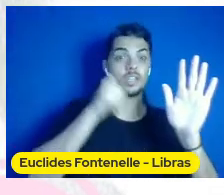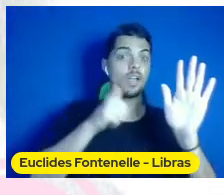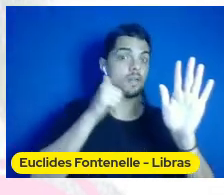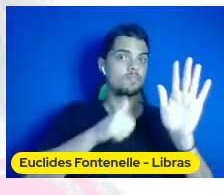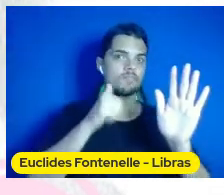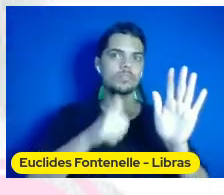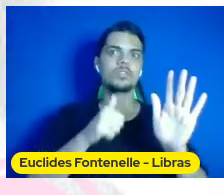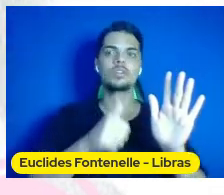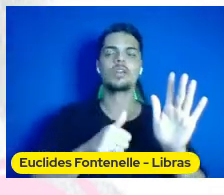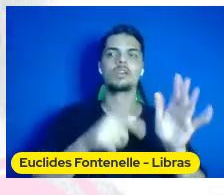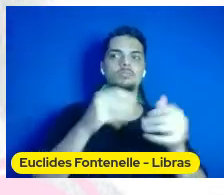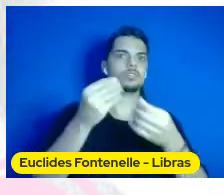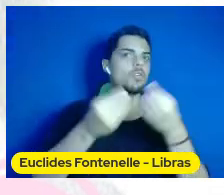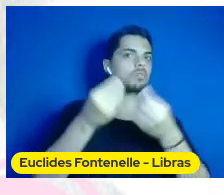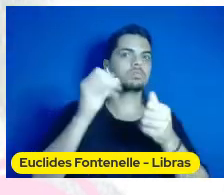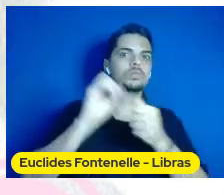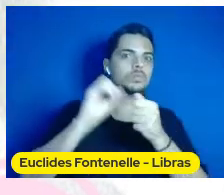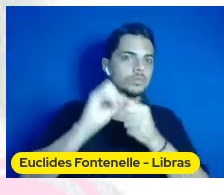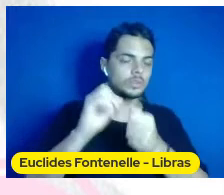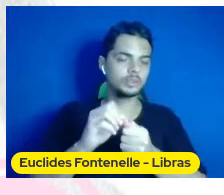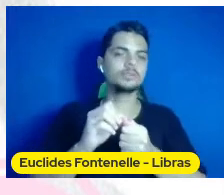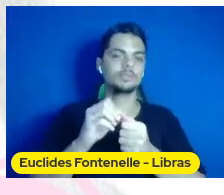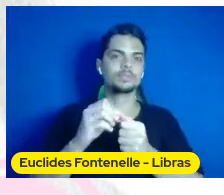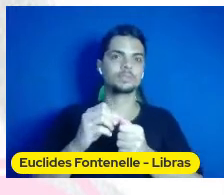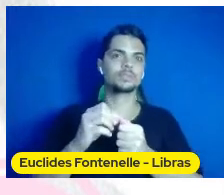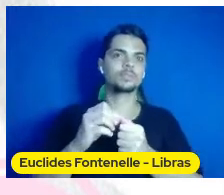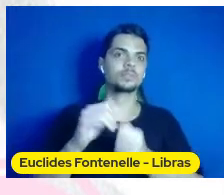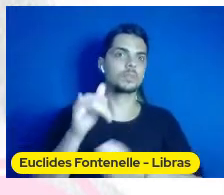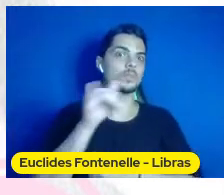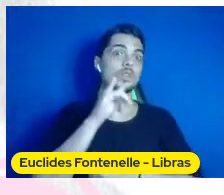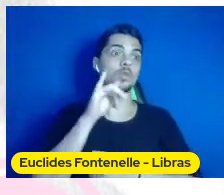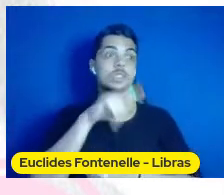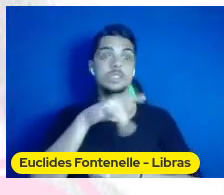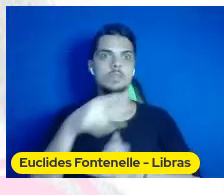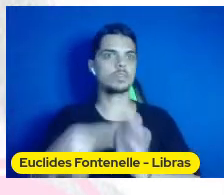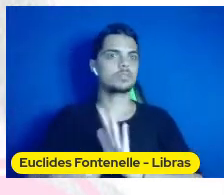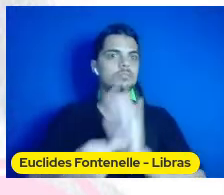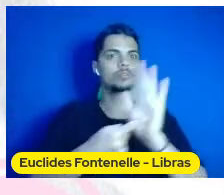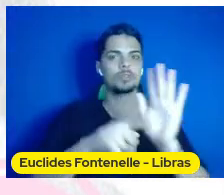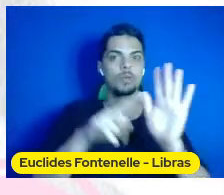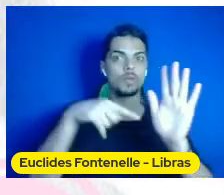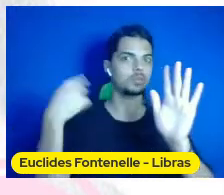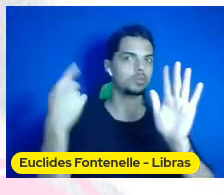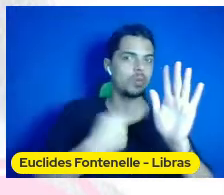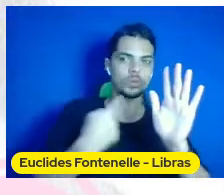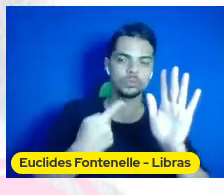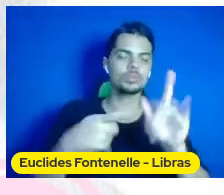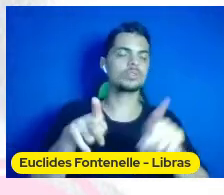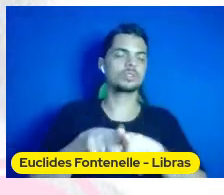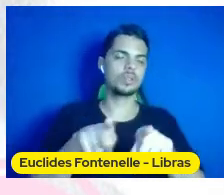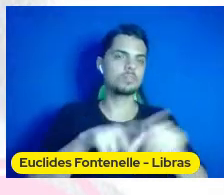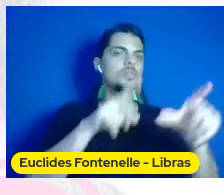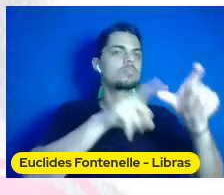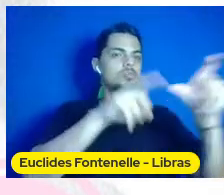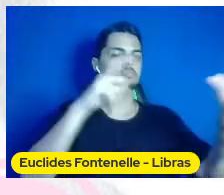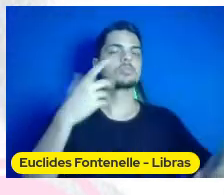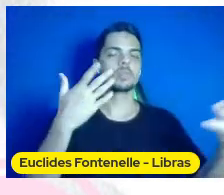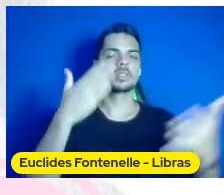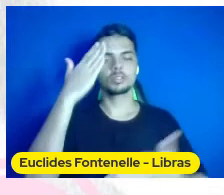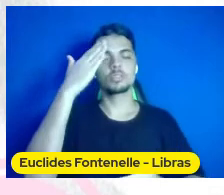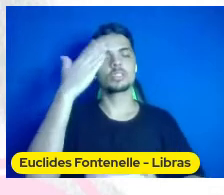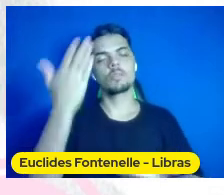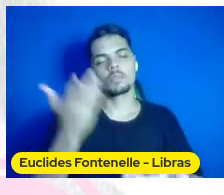o exemplo, né? A gente tão carente de exemplo, o exemplo, né?